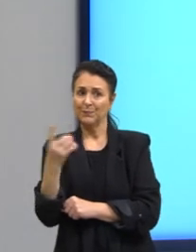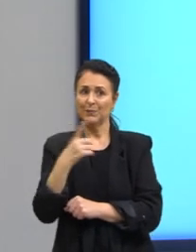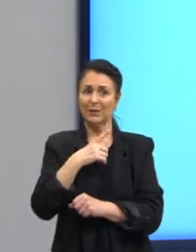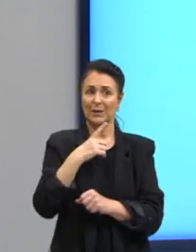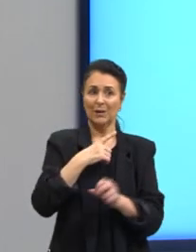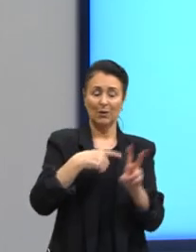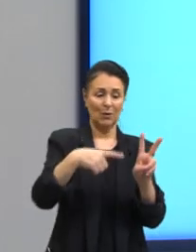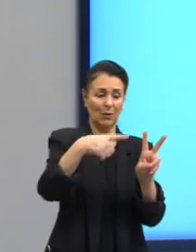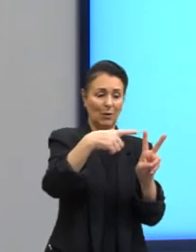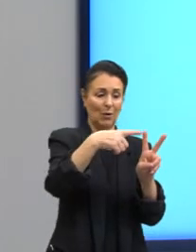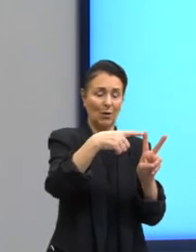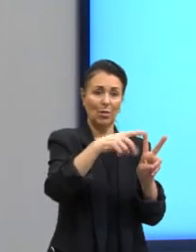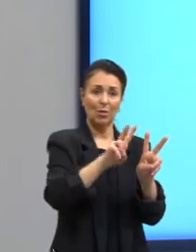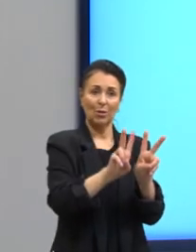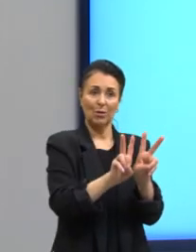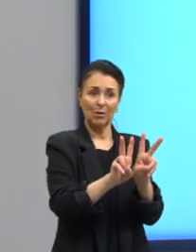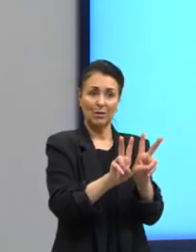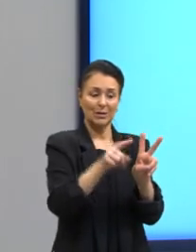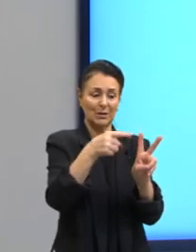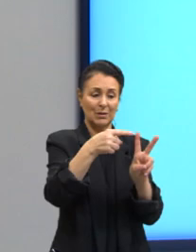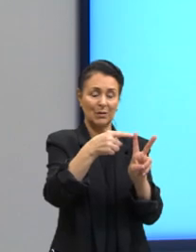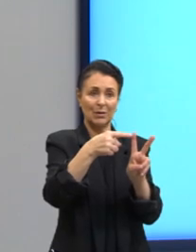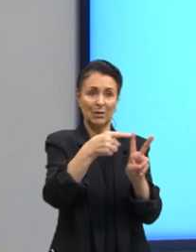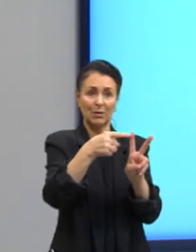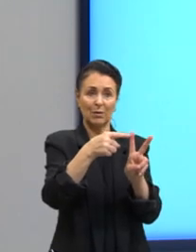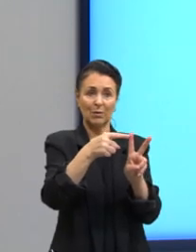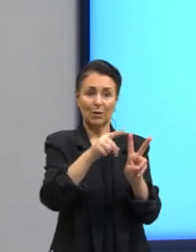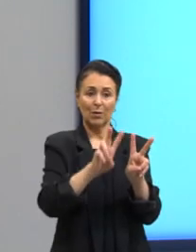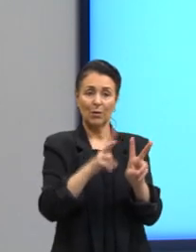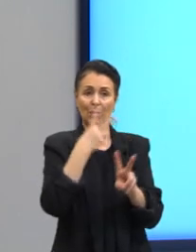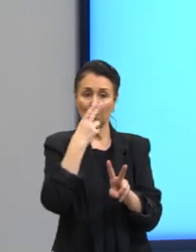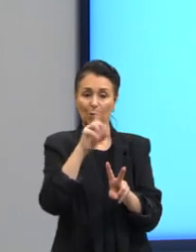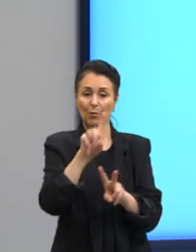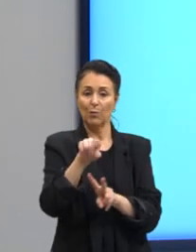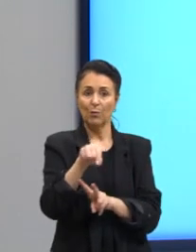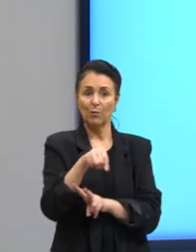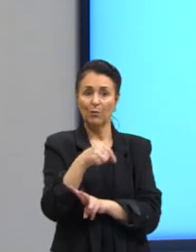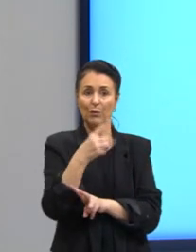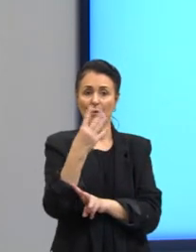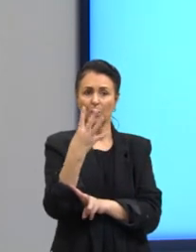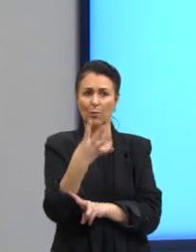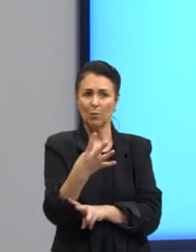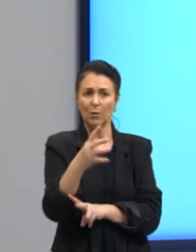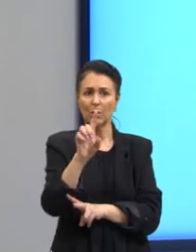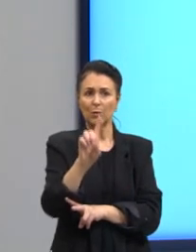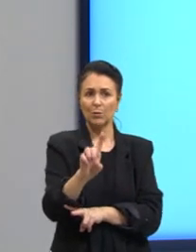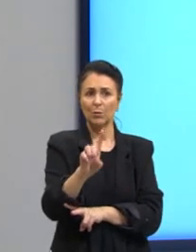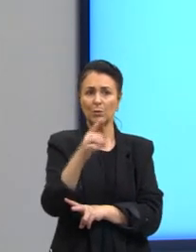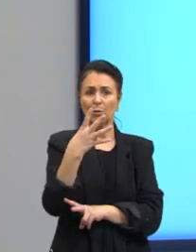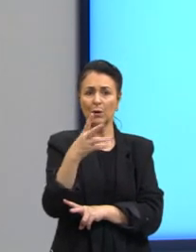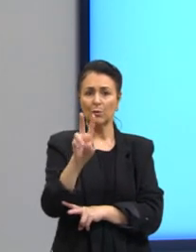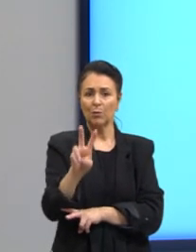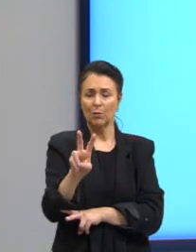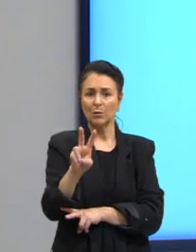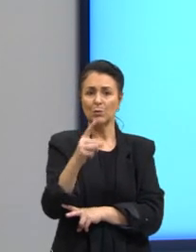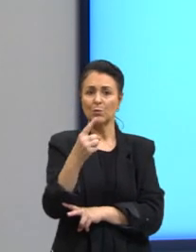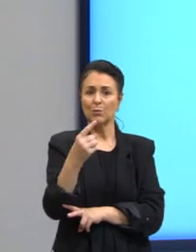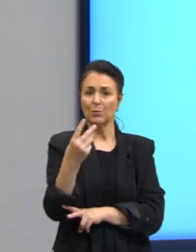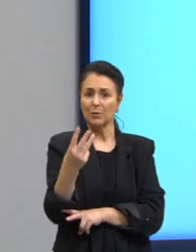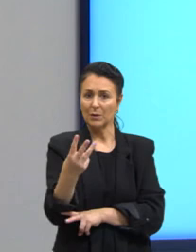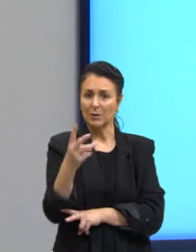exemplo então de raiz quadrada de dois raiz quadrada de 2 = 1,41 quatro